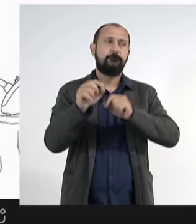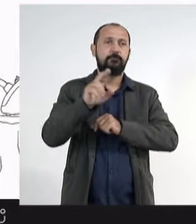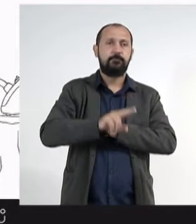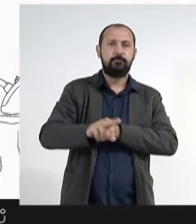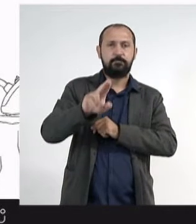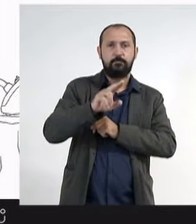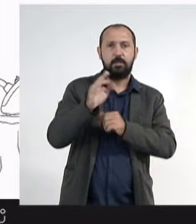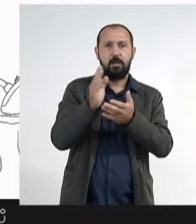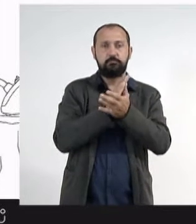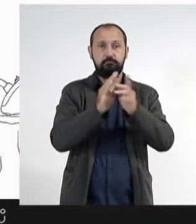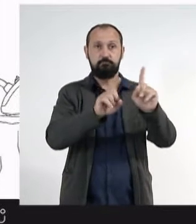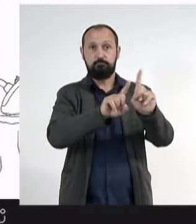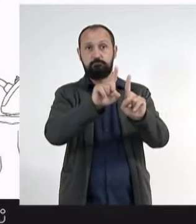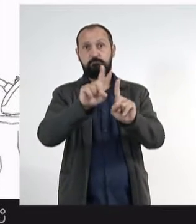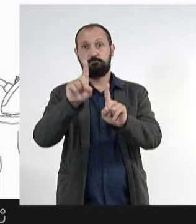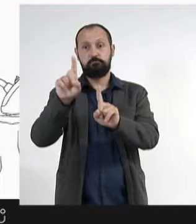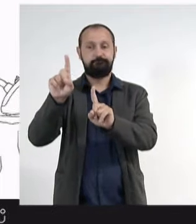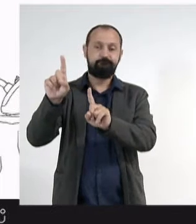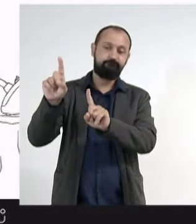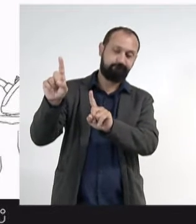utilizando alguns indicadores,